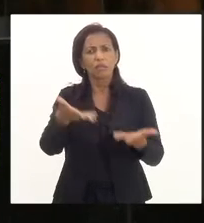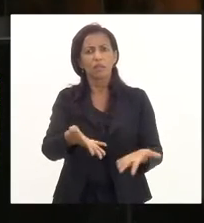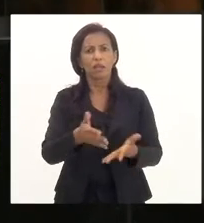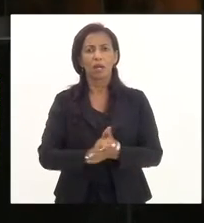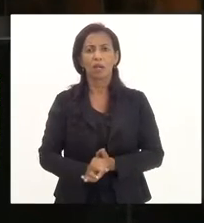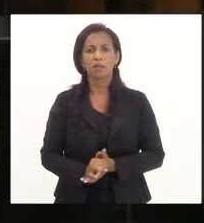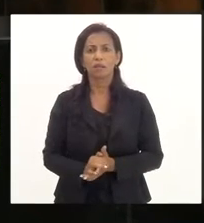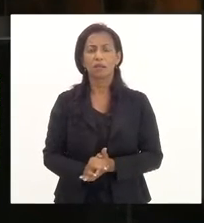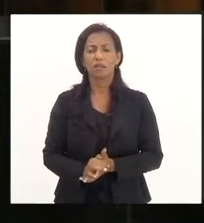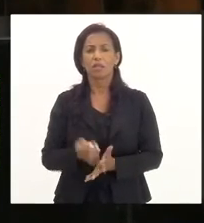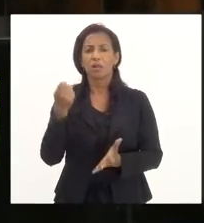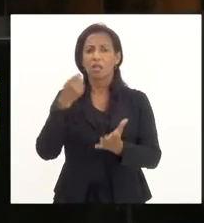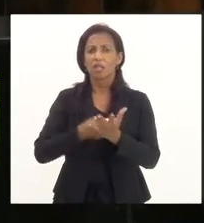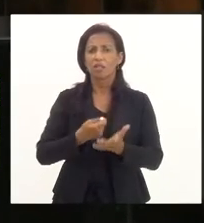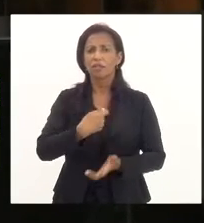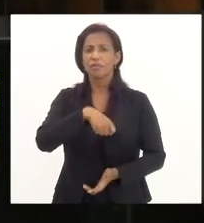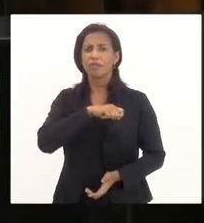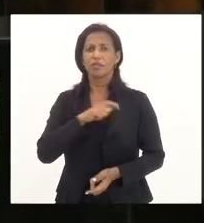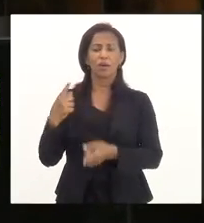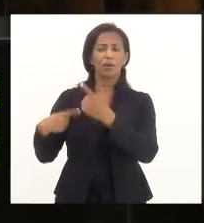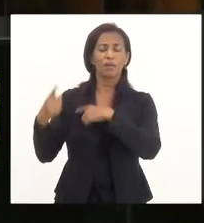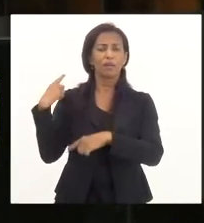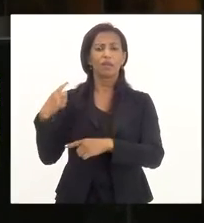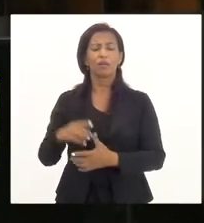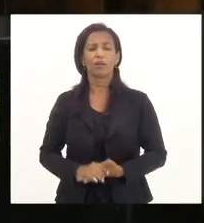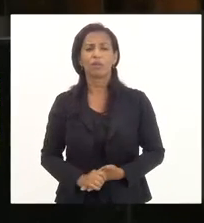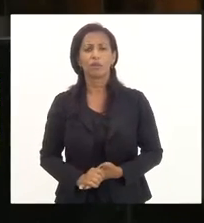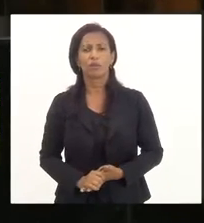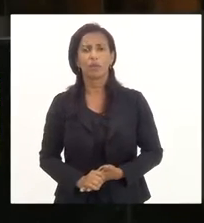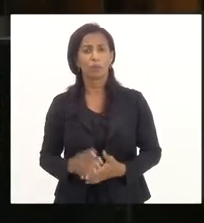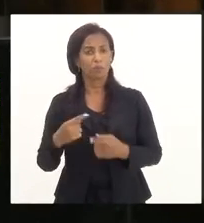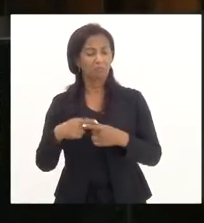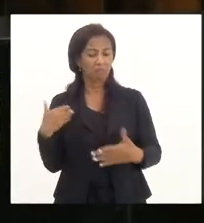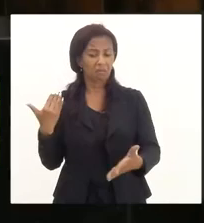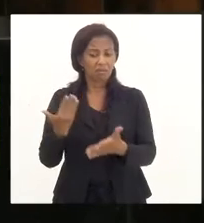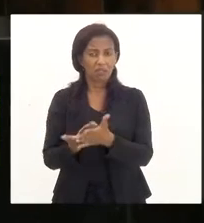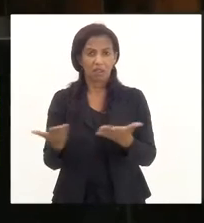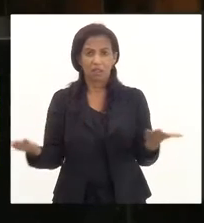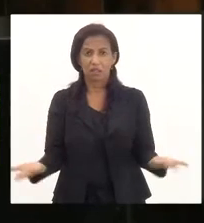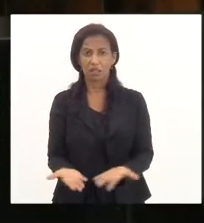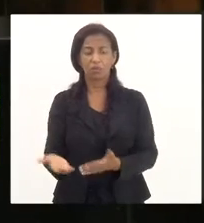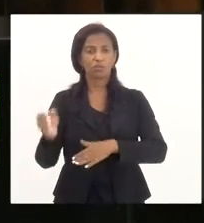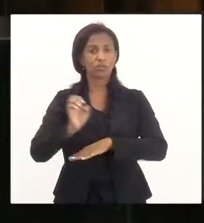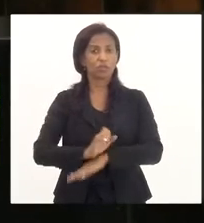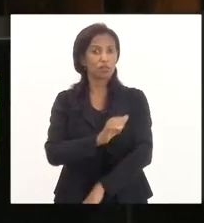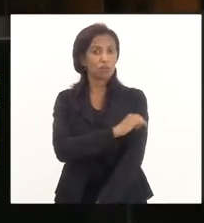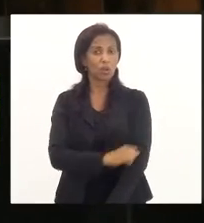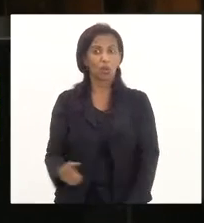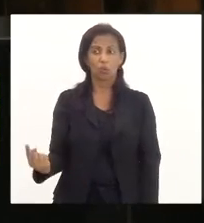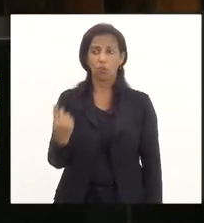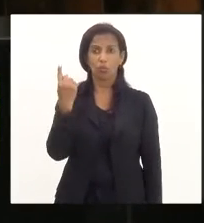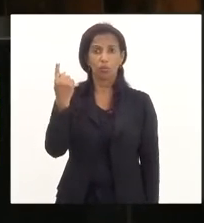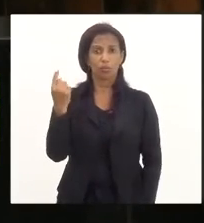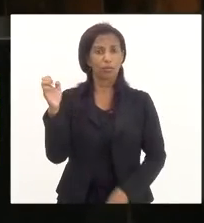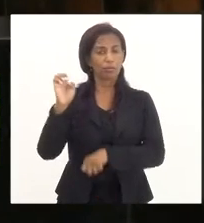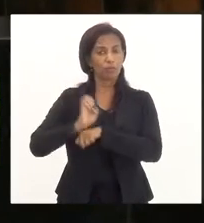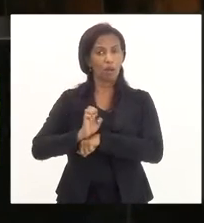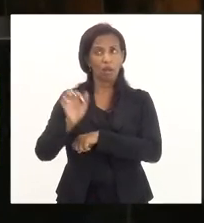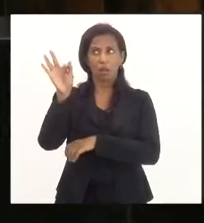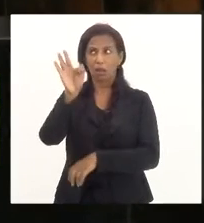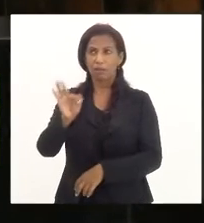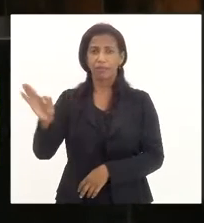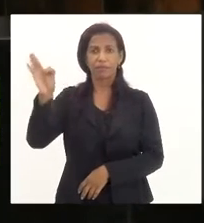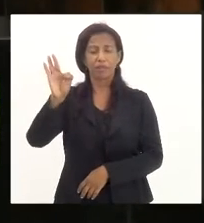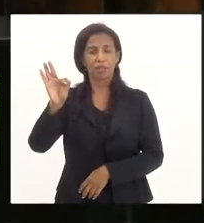sobre o regime de recuperação fiscal anterior o que até então o nosso Estado do Rio de Janeiro é o único estado da federação